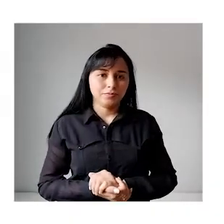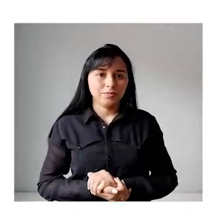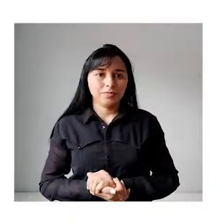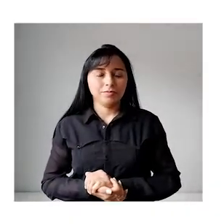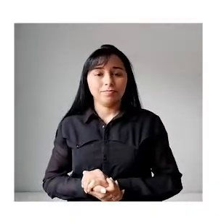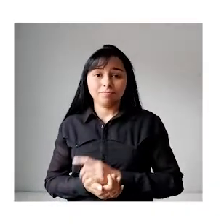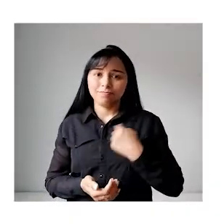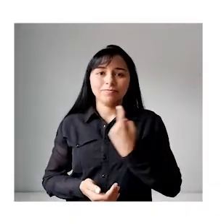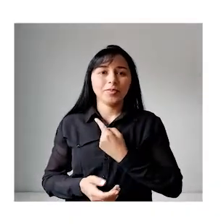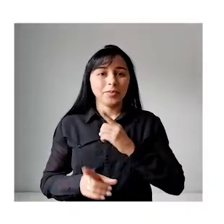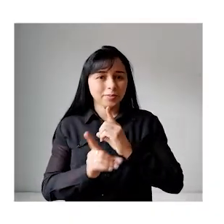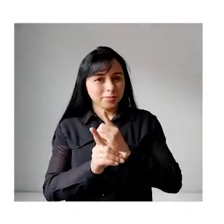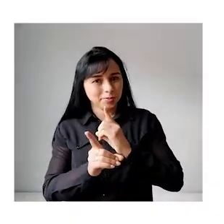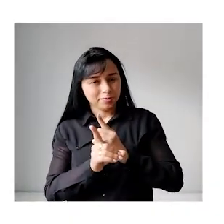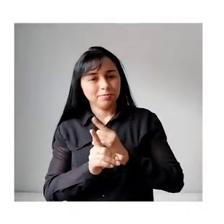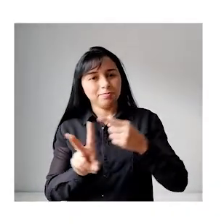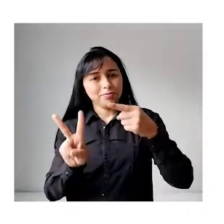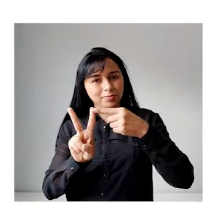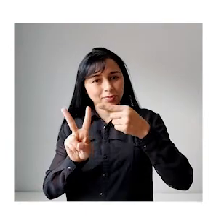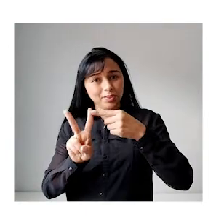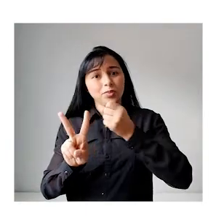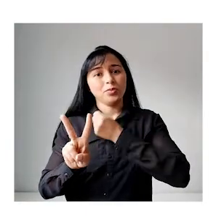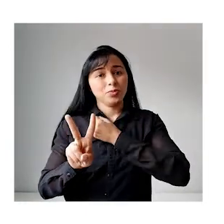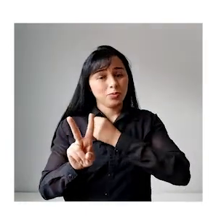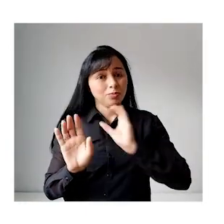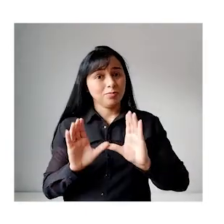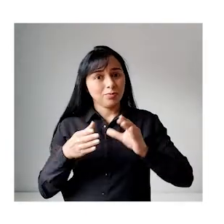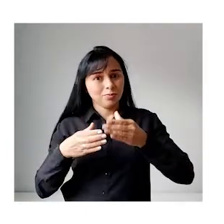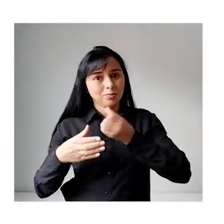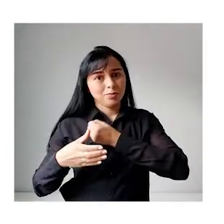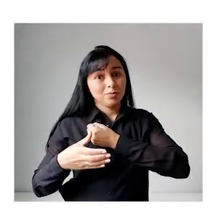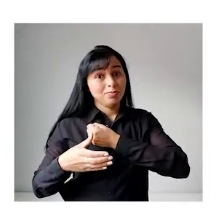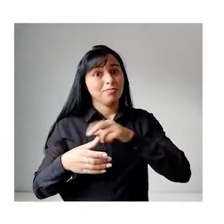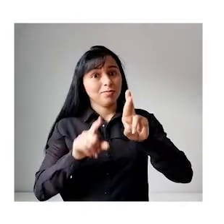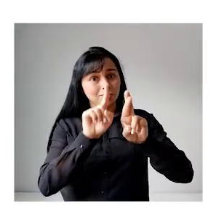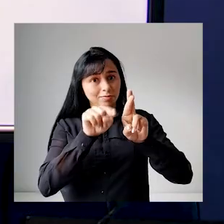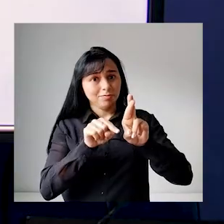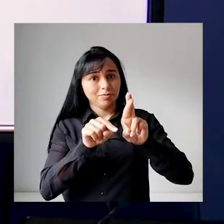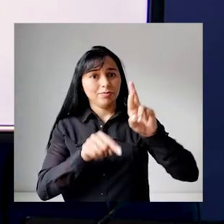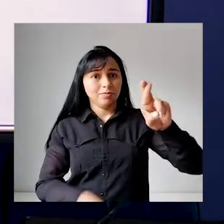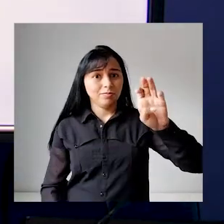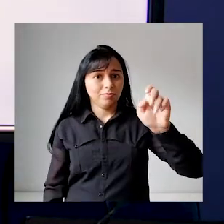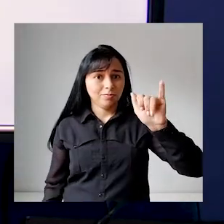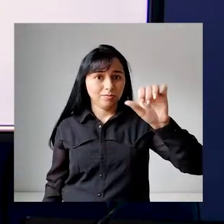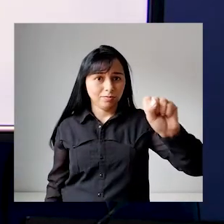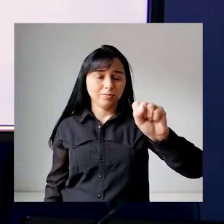aí que a gente consegue definir no conjunto dos números reais aqui nesse exemplo.